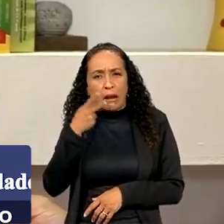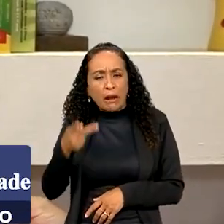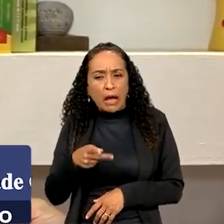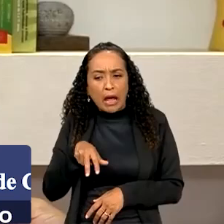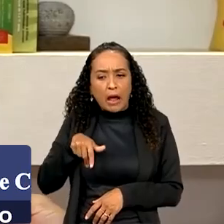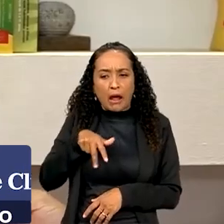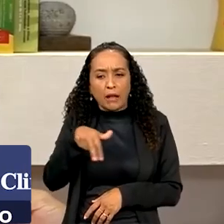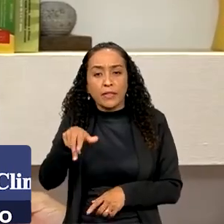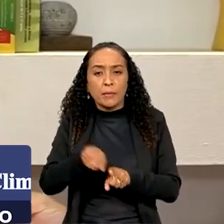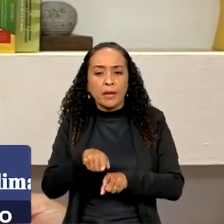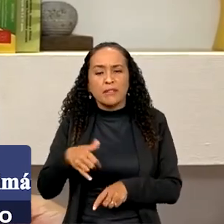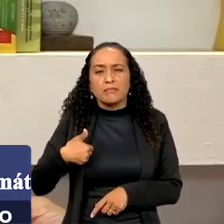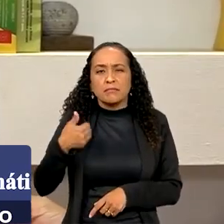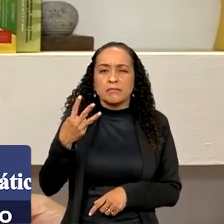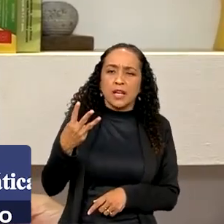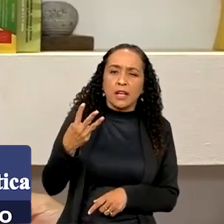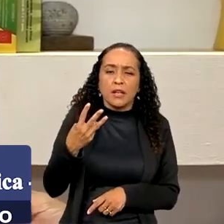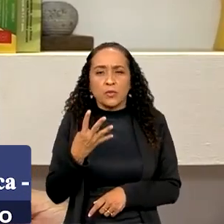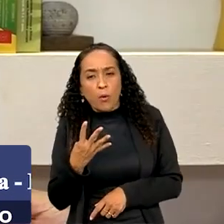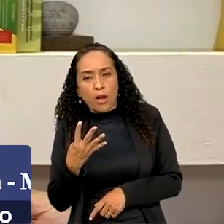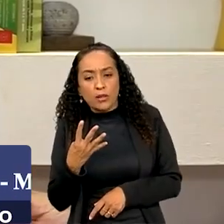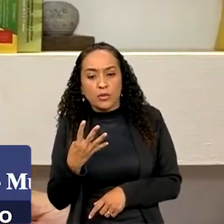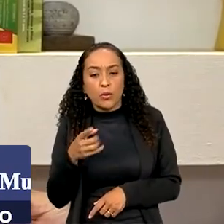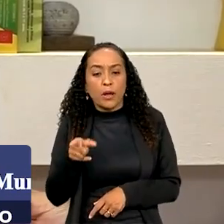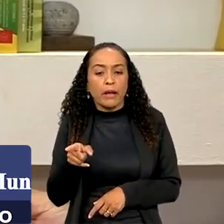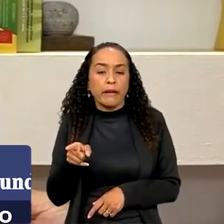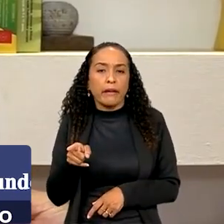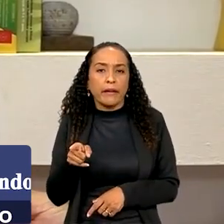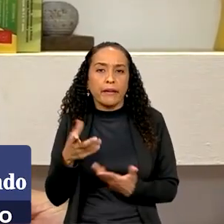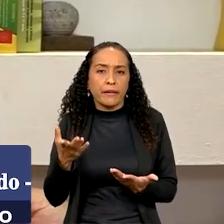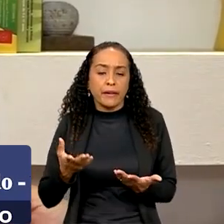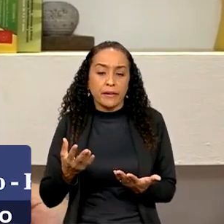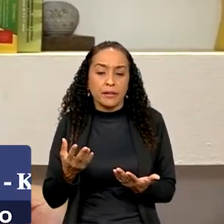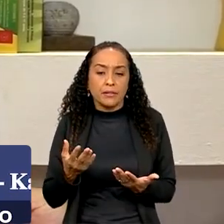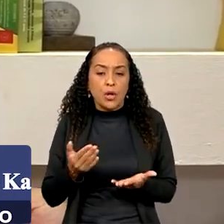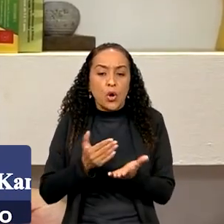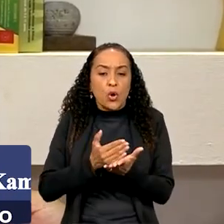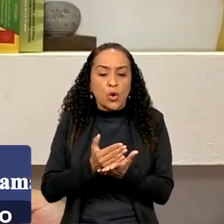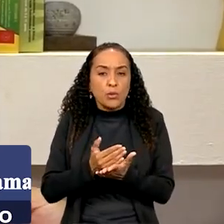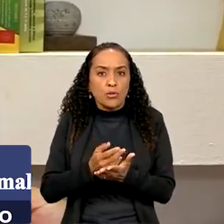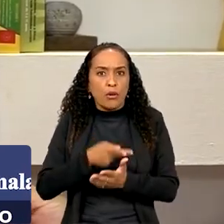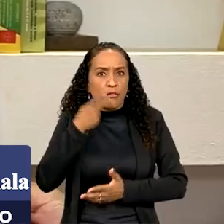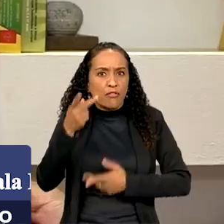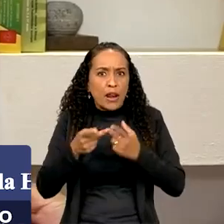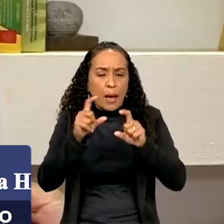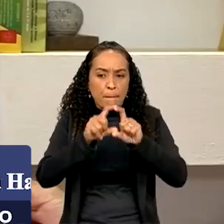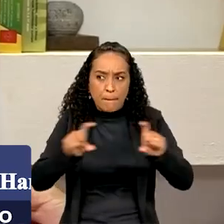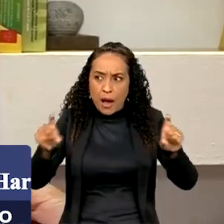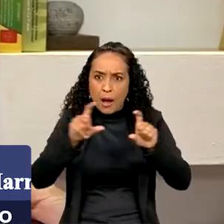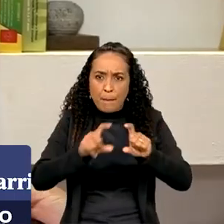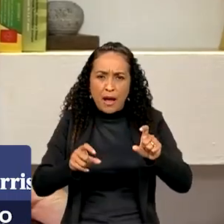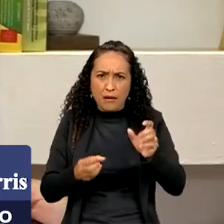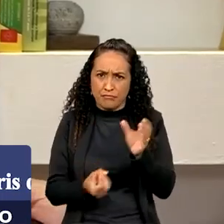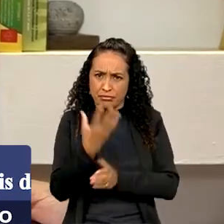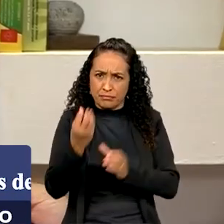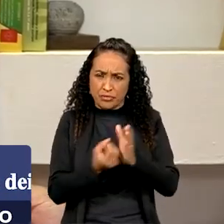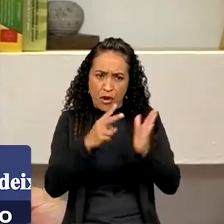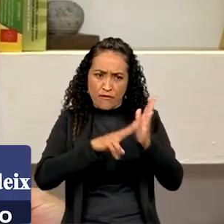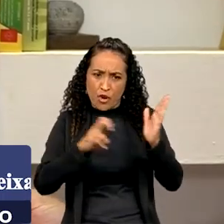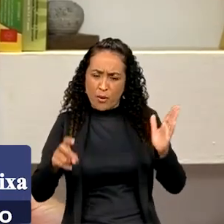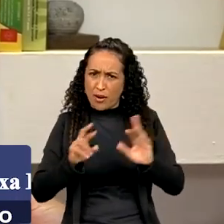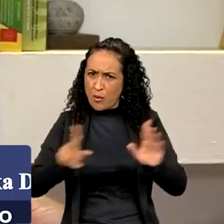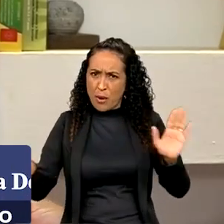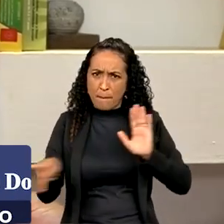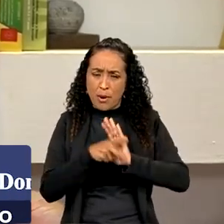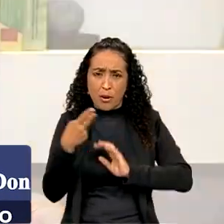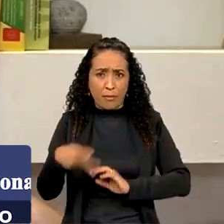quando ele tinha de 3 para 4 anos, ele começou a falar e formular frases e usar um vocabulário que não é